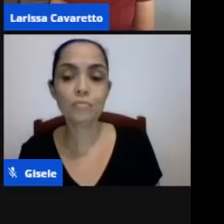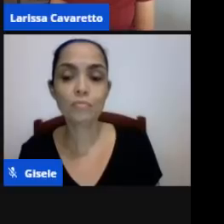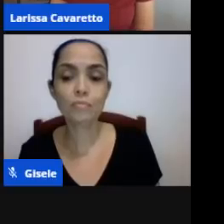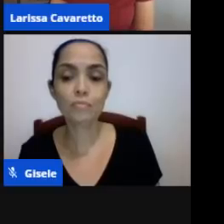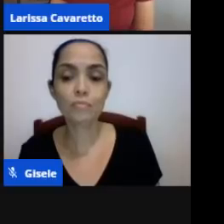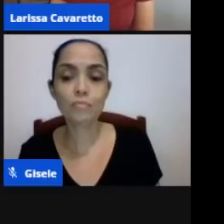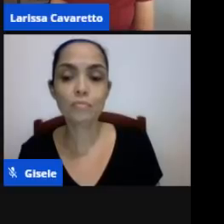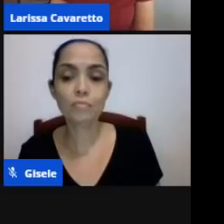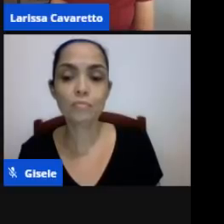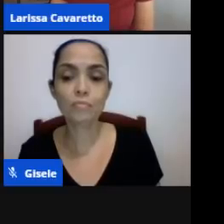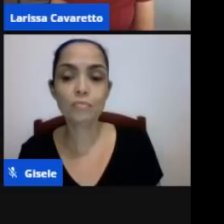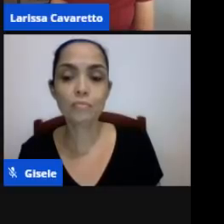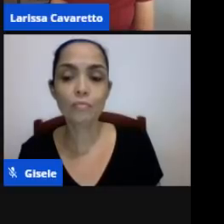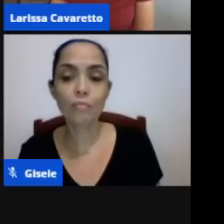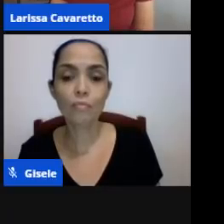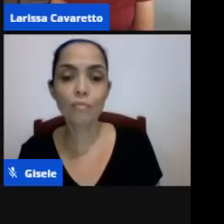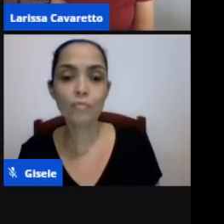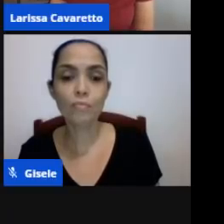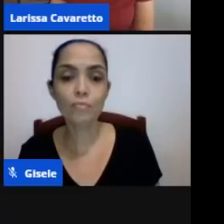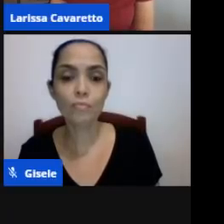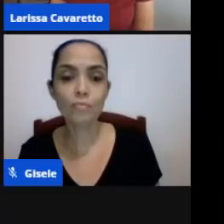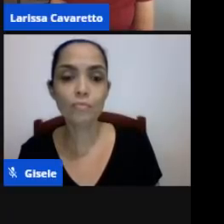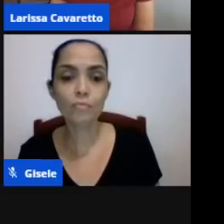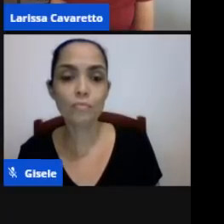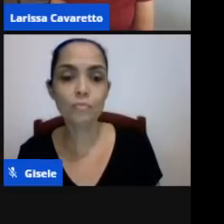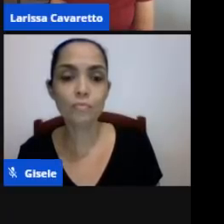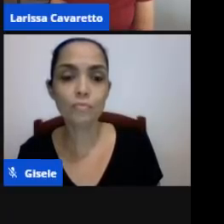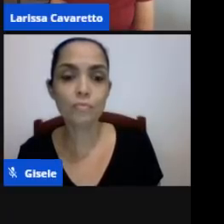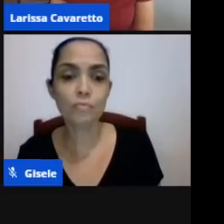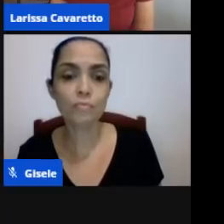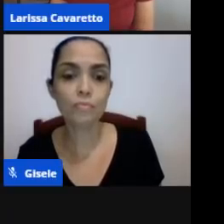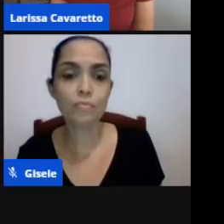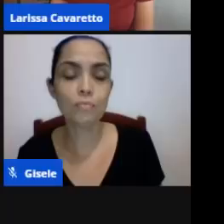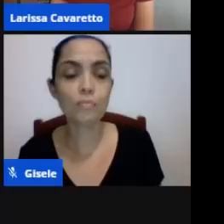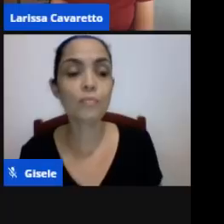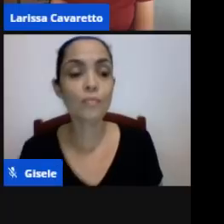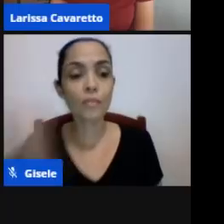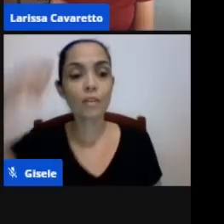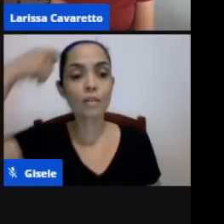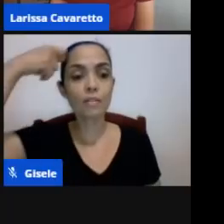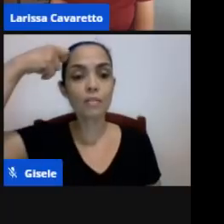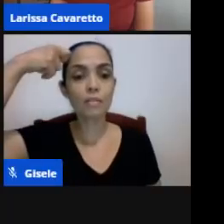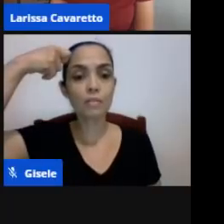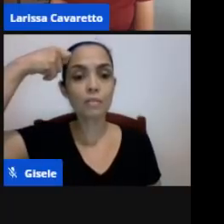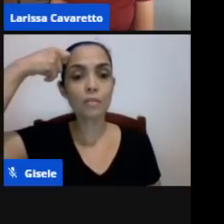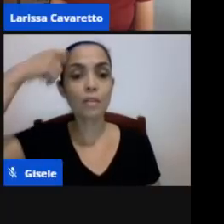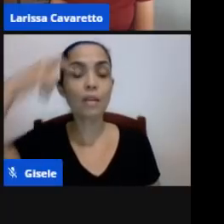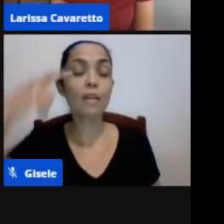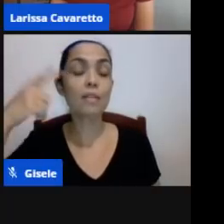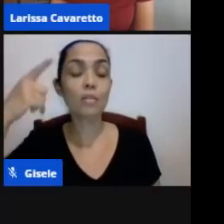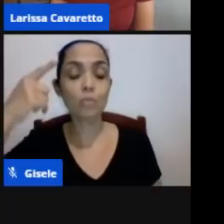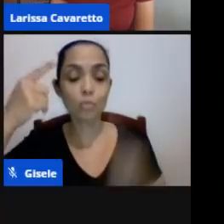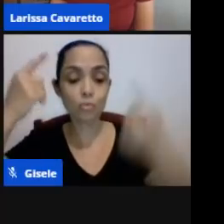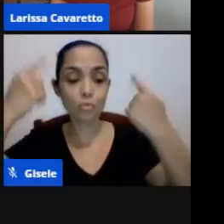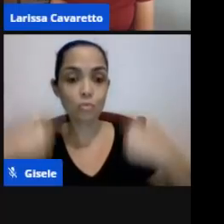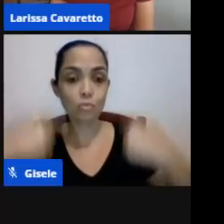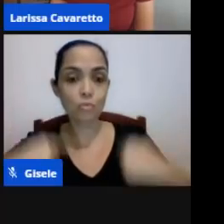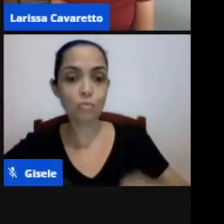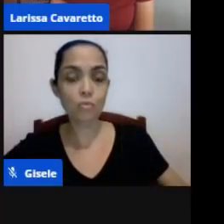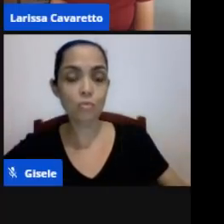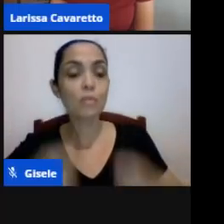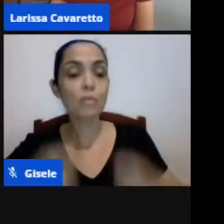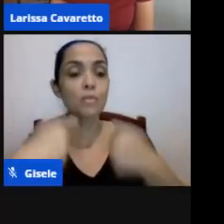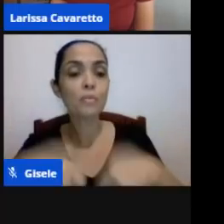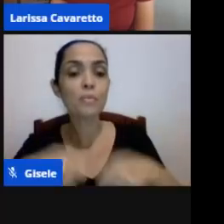O termômetro de infravermelho tem a capacidade de medir a temperatura corporal sem necessidade de entrar em contato